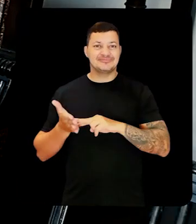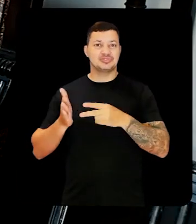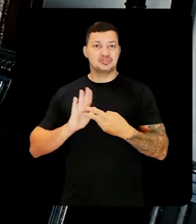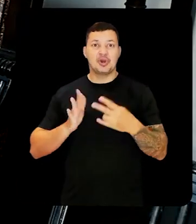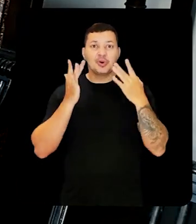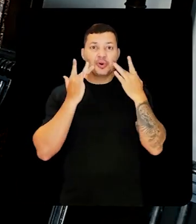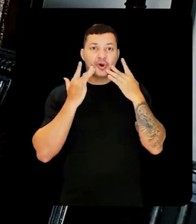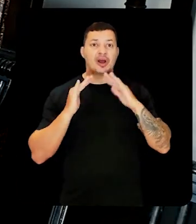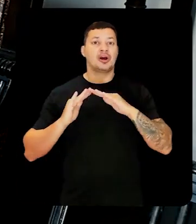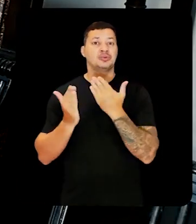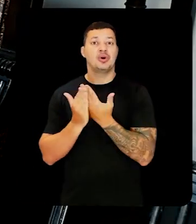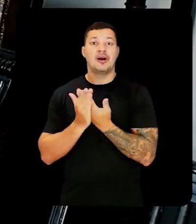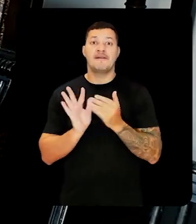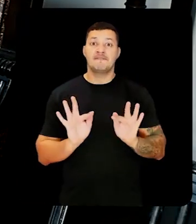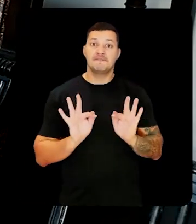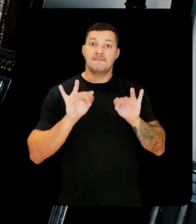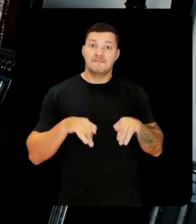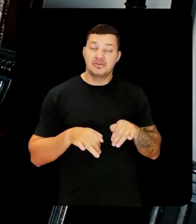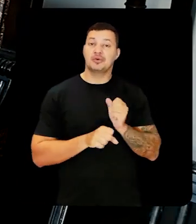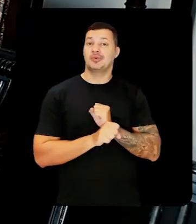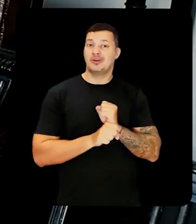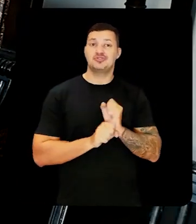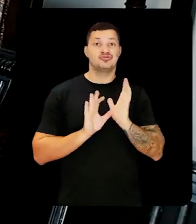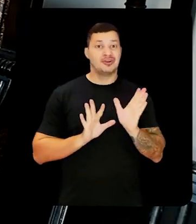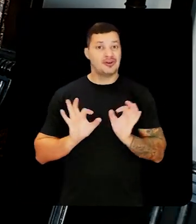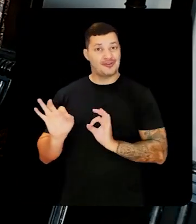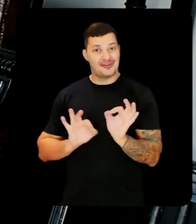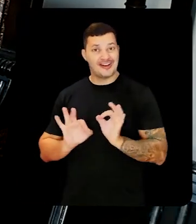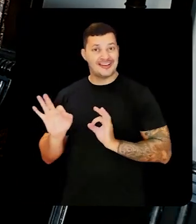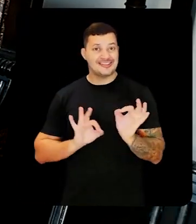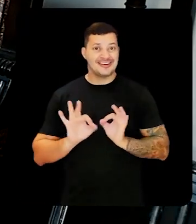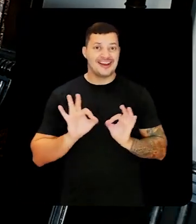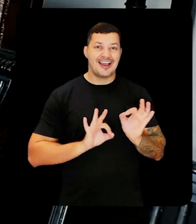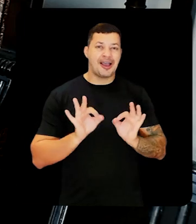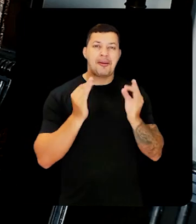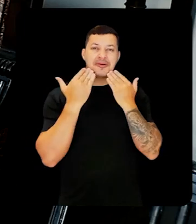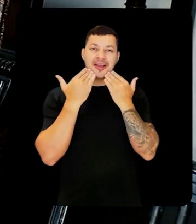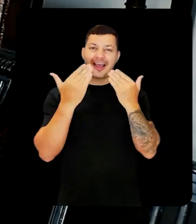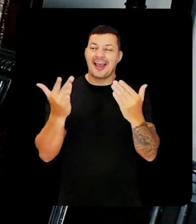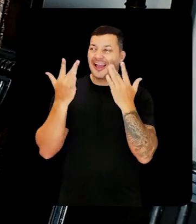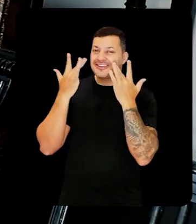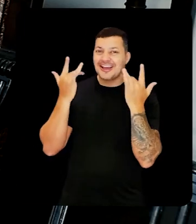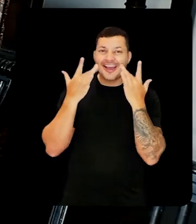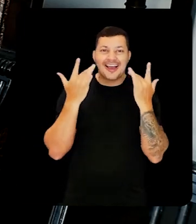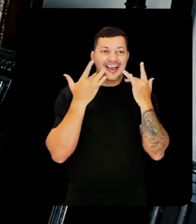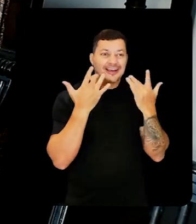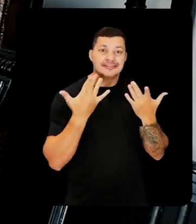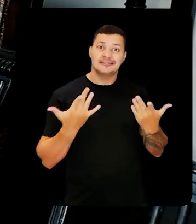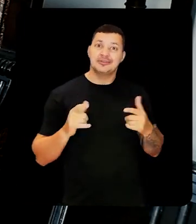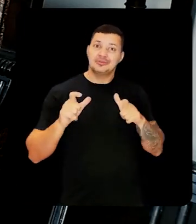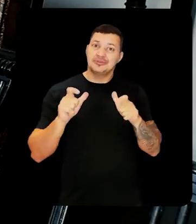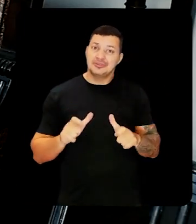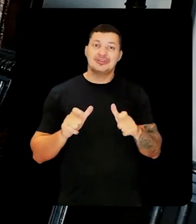os colégios, às vezes, no fim do ano, organizavam pequenas encenações, né? E